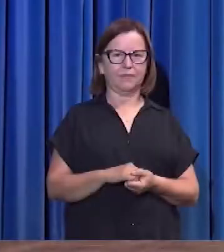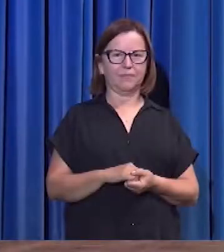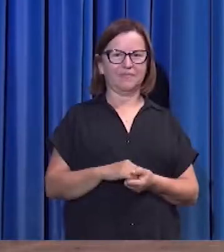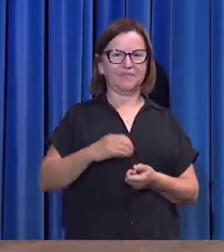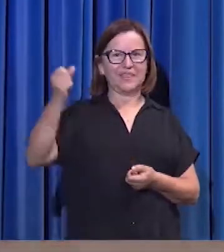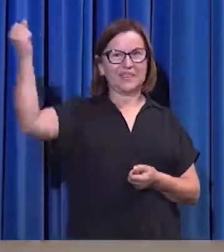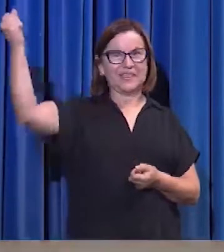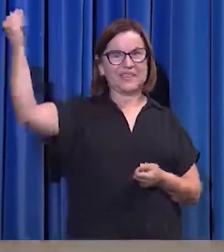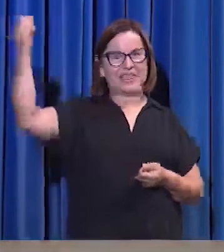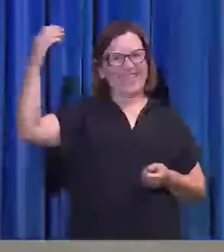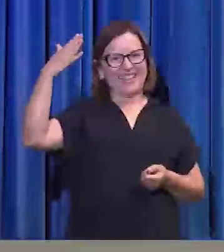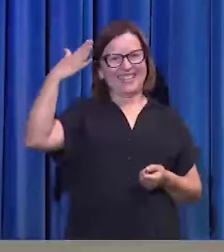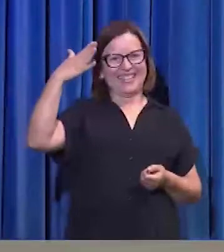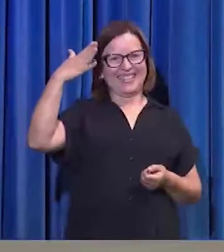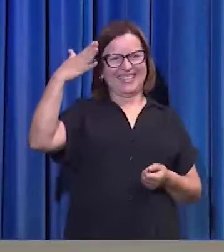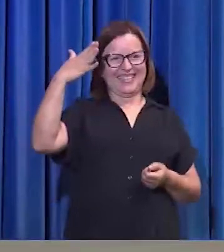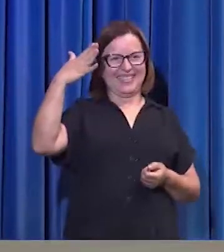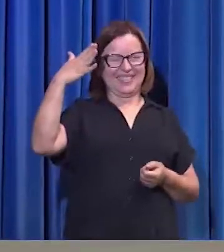Graça,